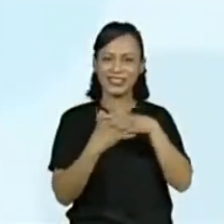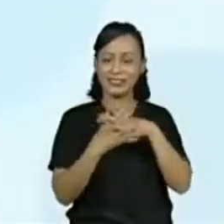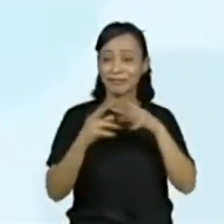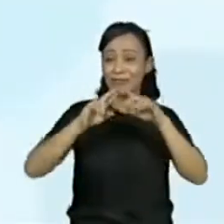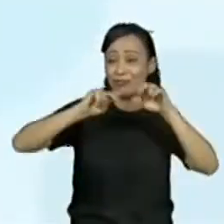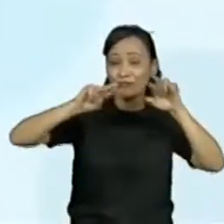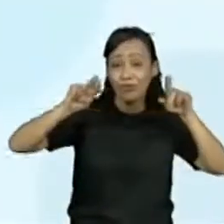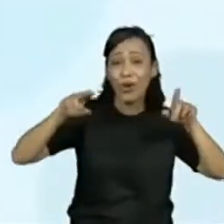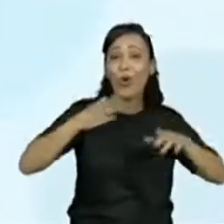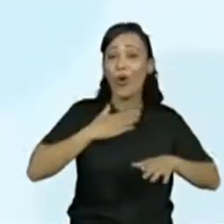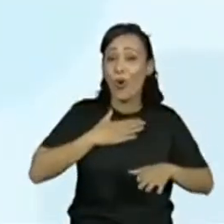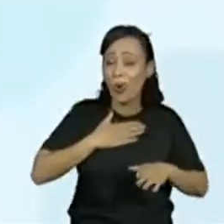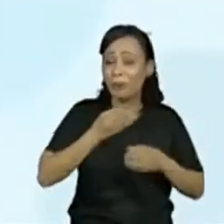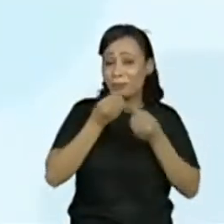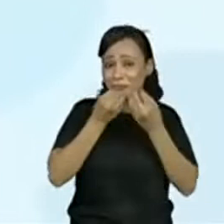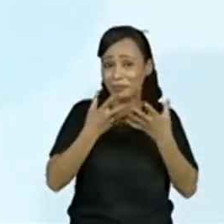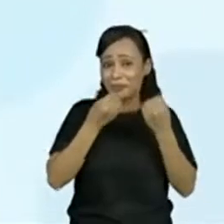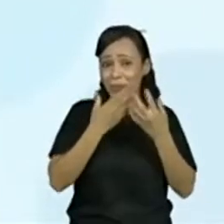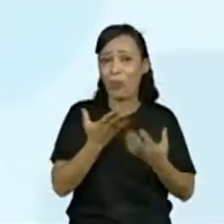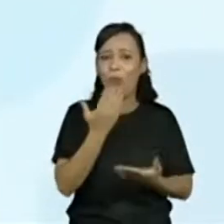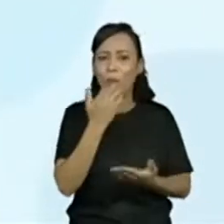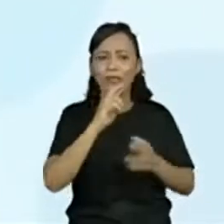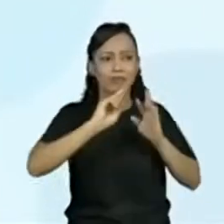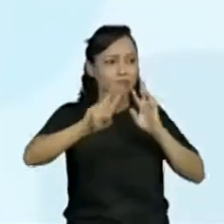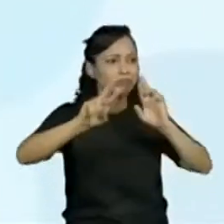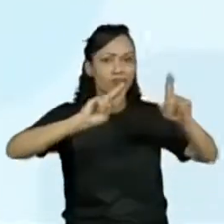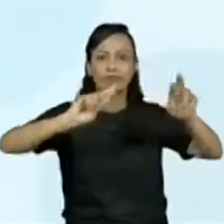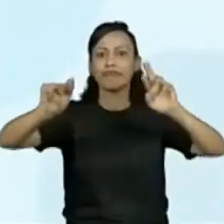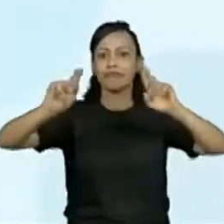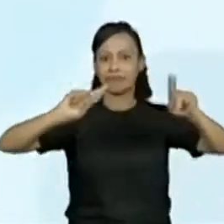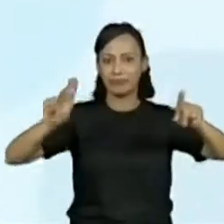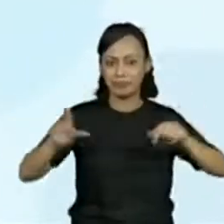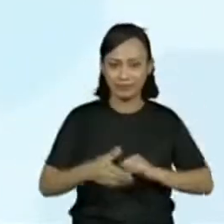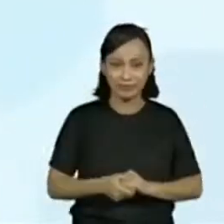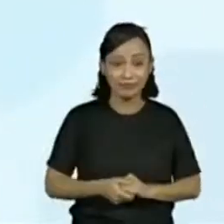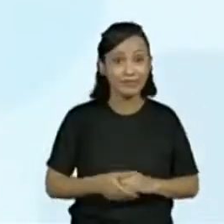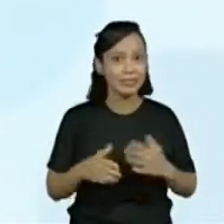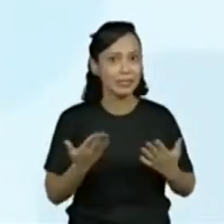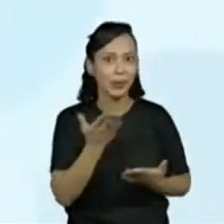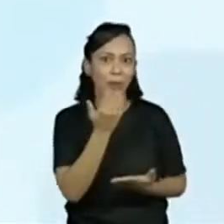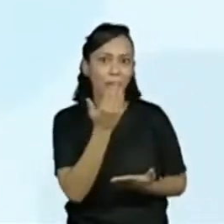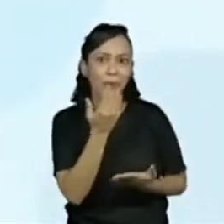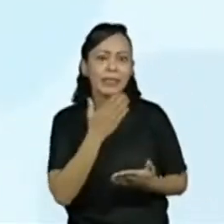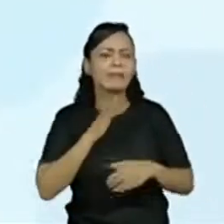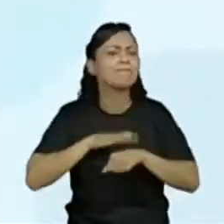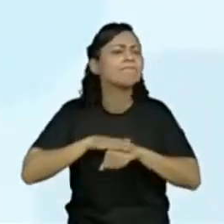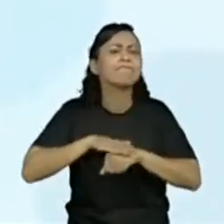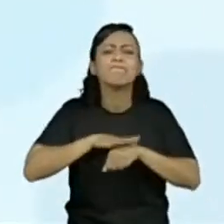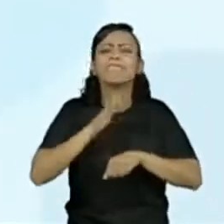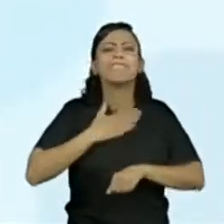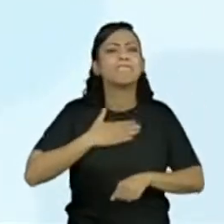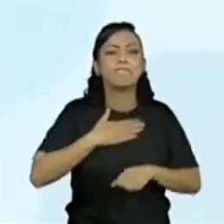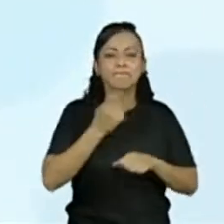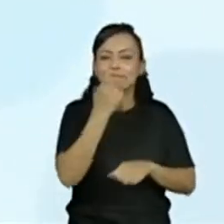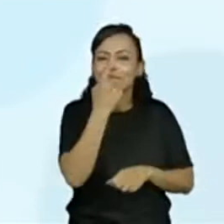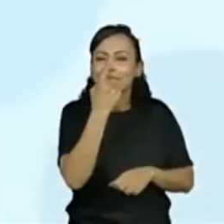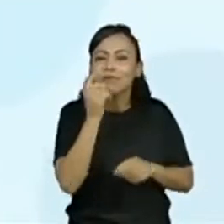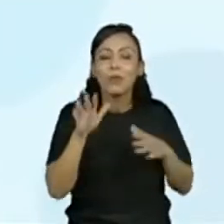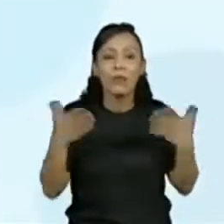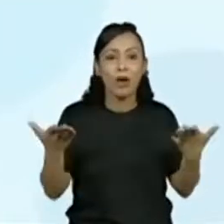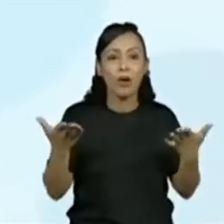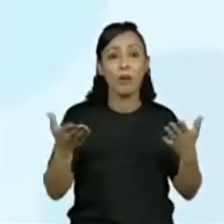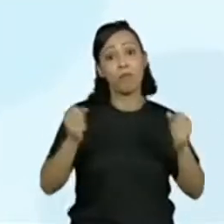comida preferida lembrando coloca lá o título comida preferida você pode